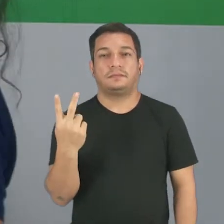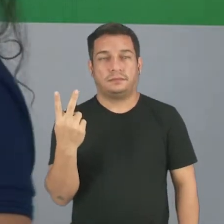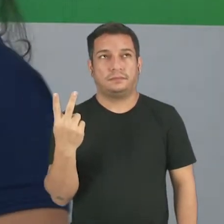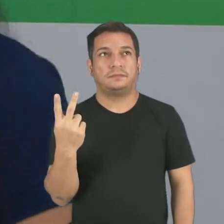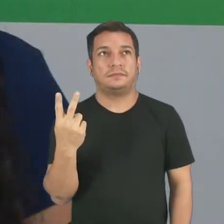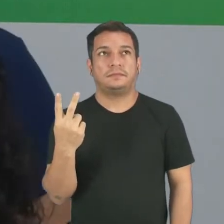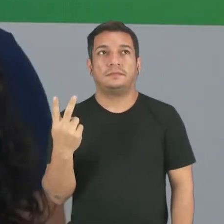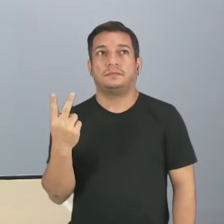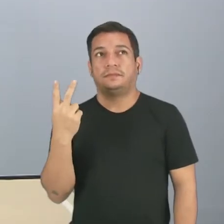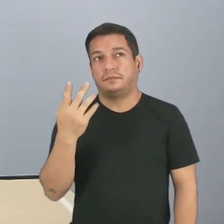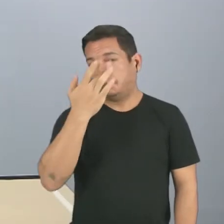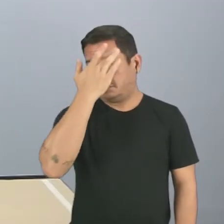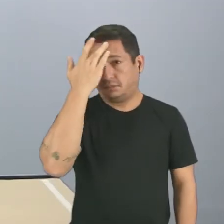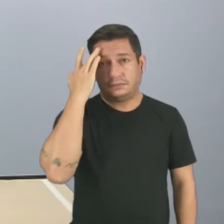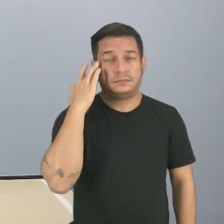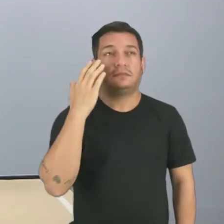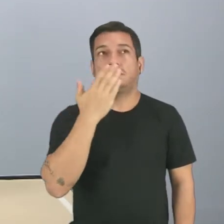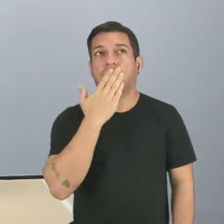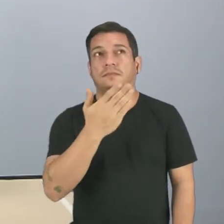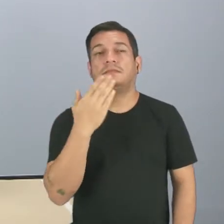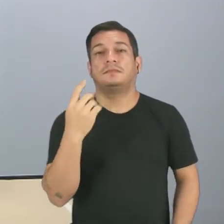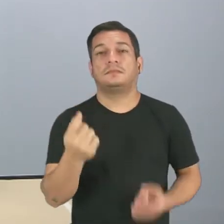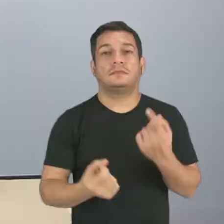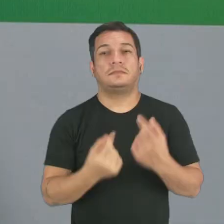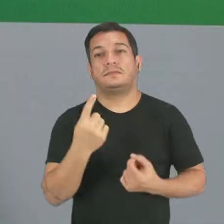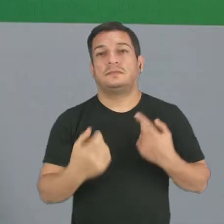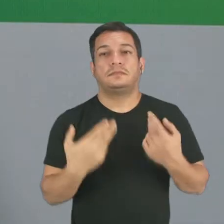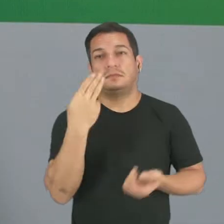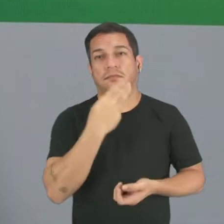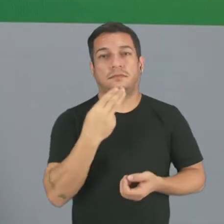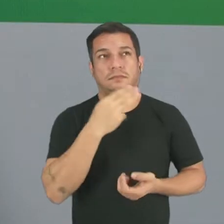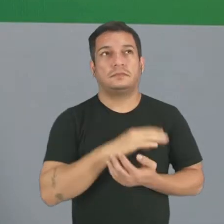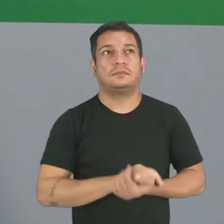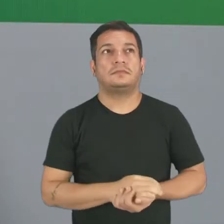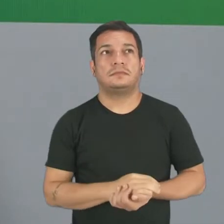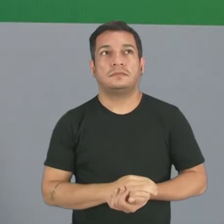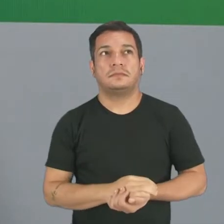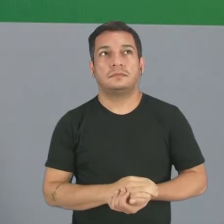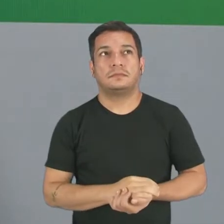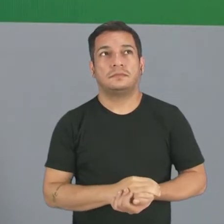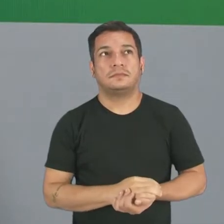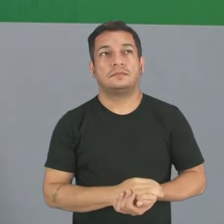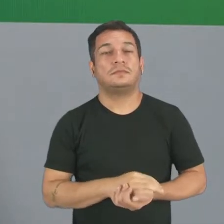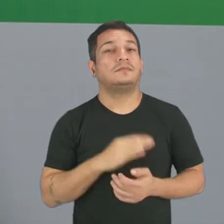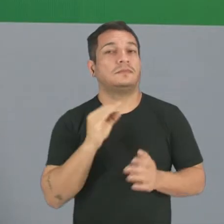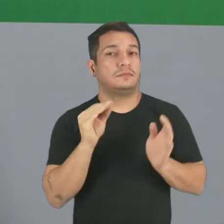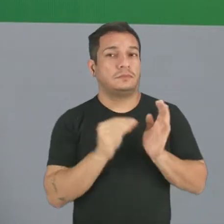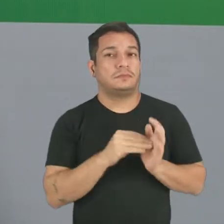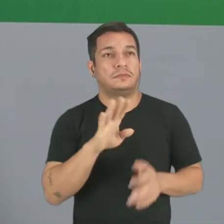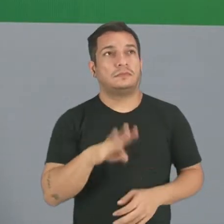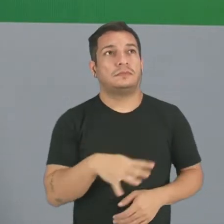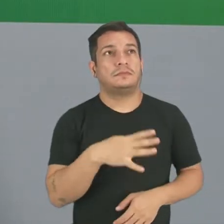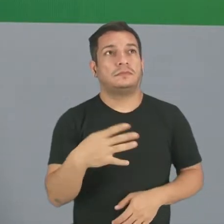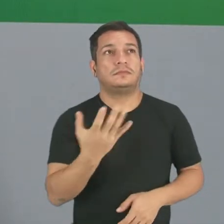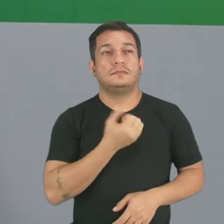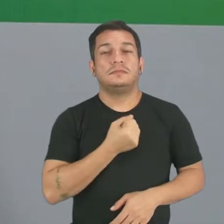2. Duas pessoas preferiram a pipoca doce. Então, aqui na tabela, nós vamos colocar o